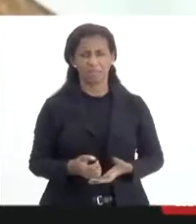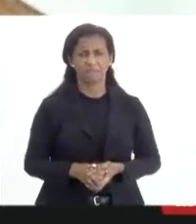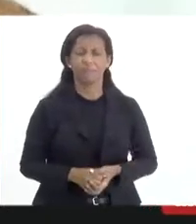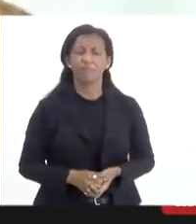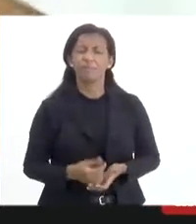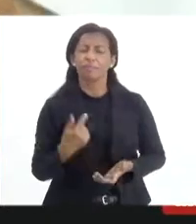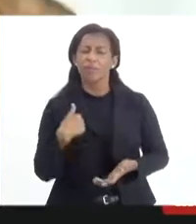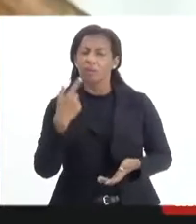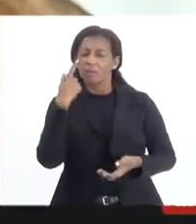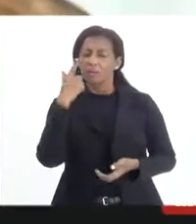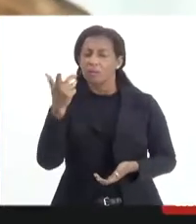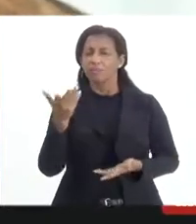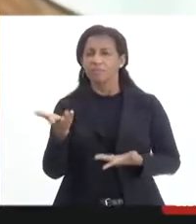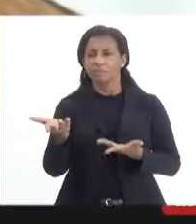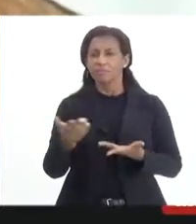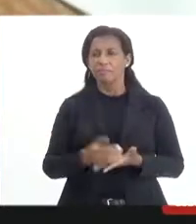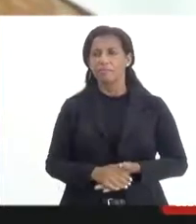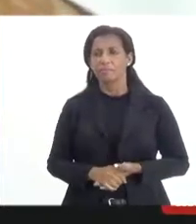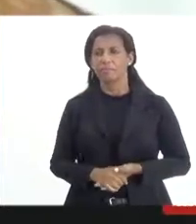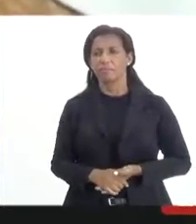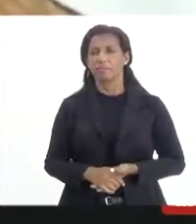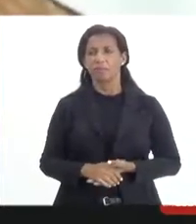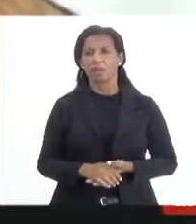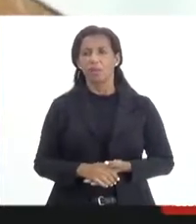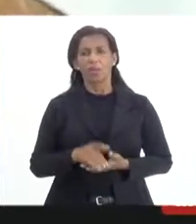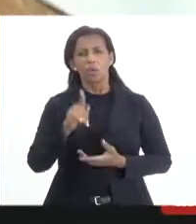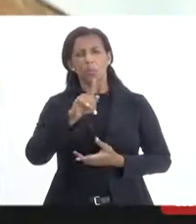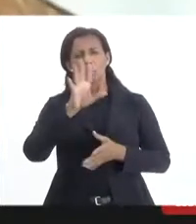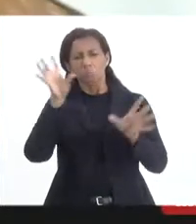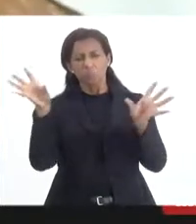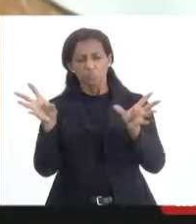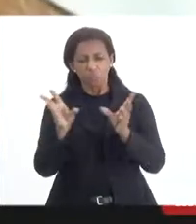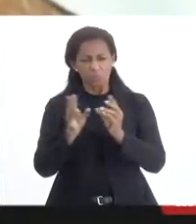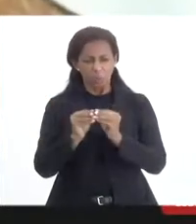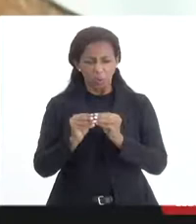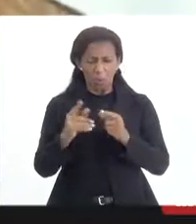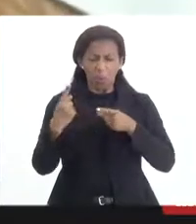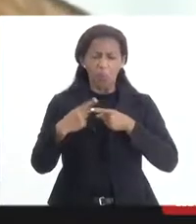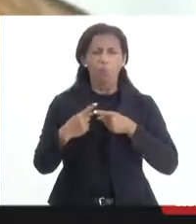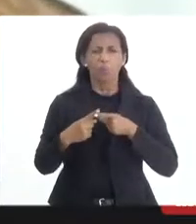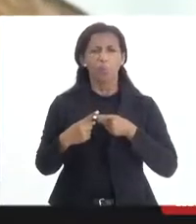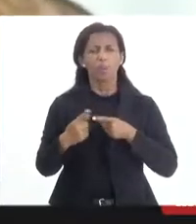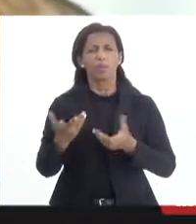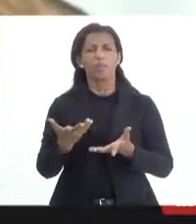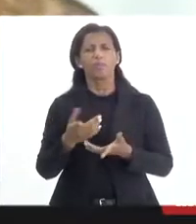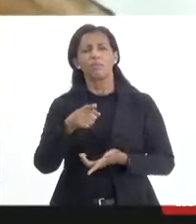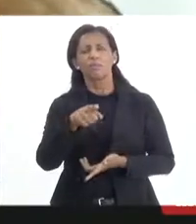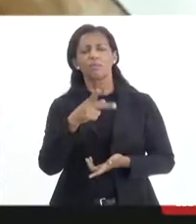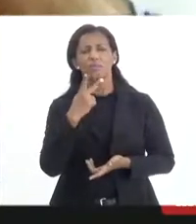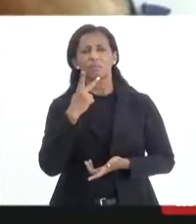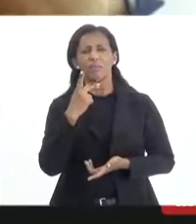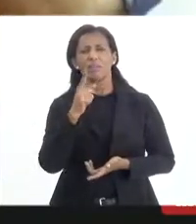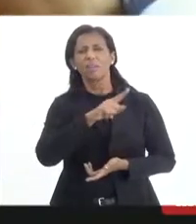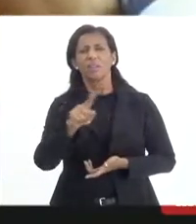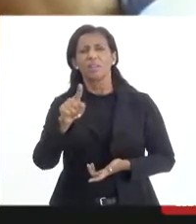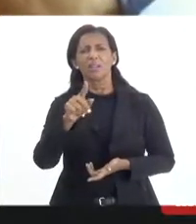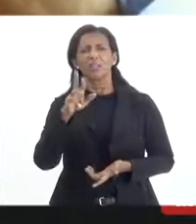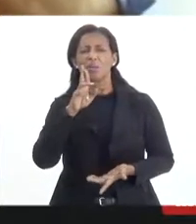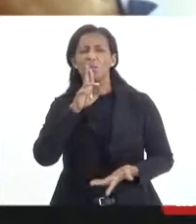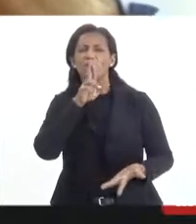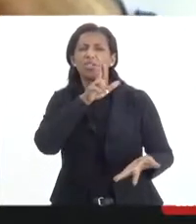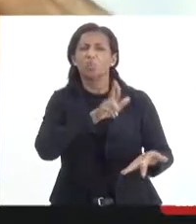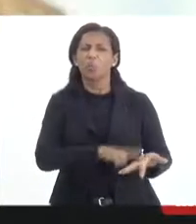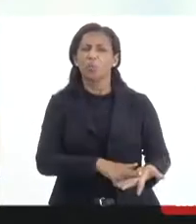doutor Fortunato, um breve comentário do por que o senhor considera que eles não atendem a